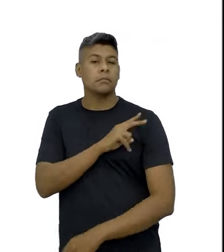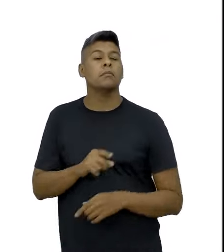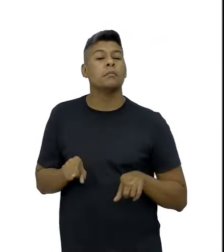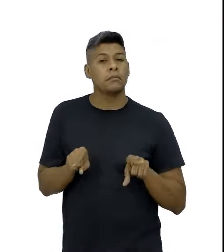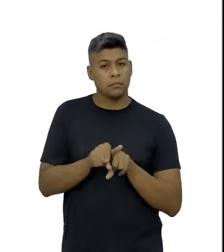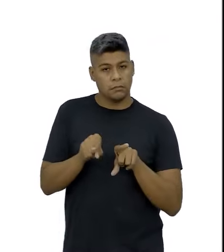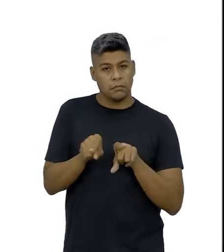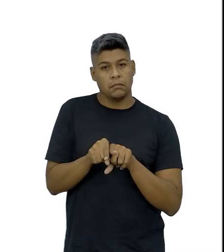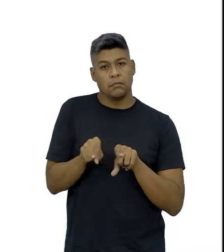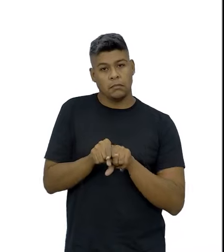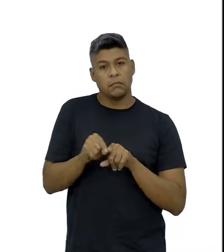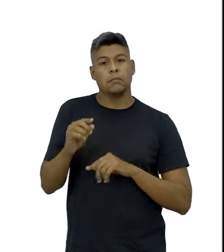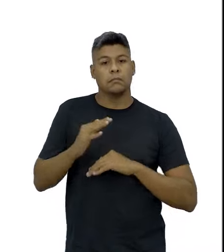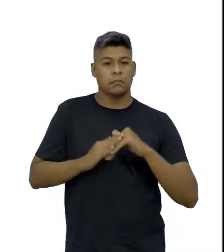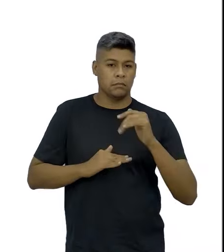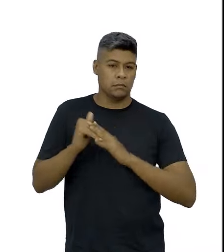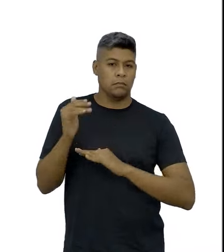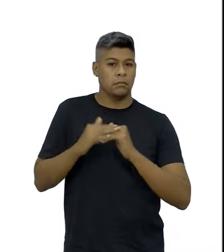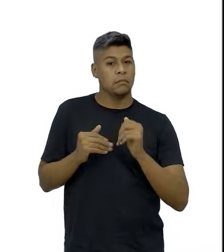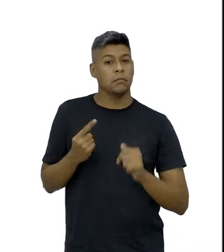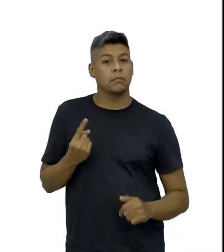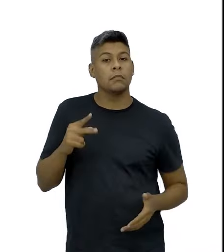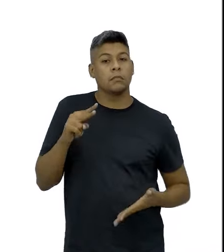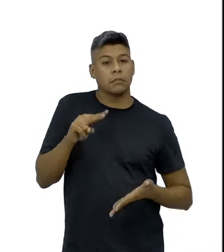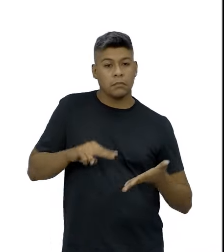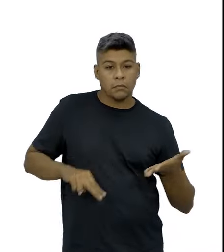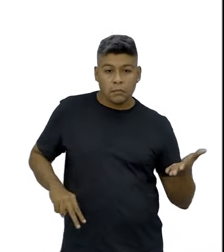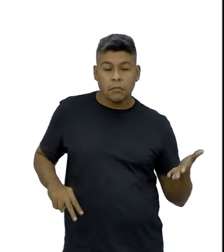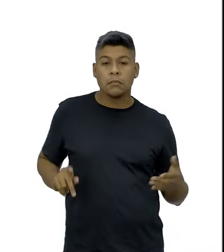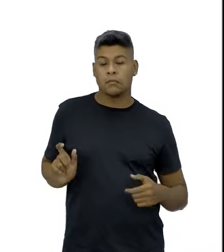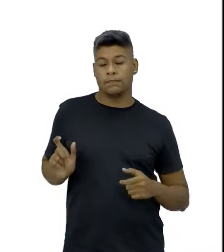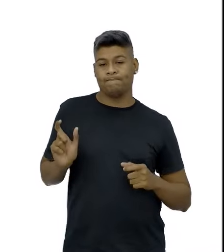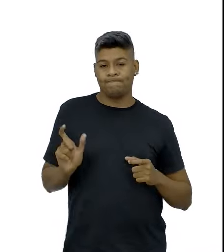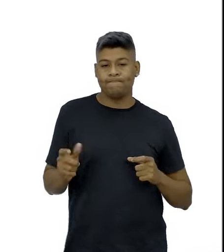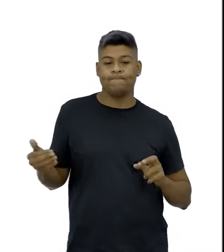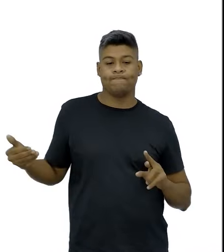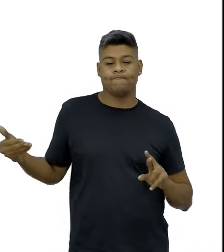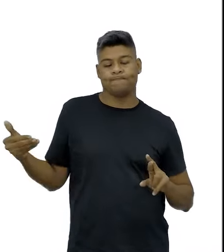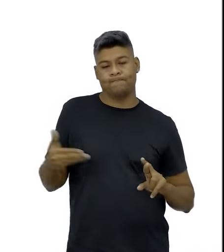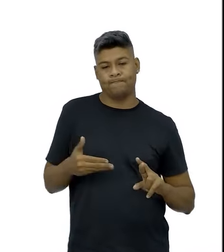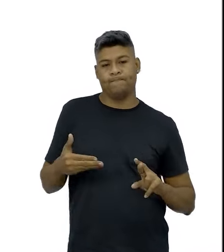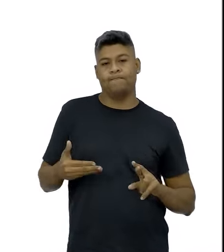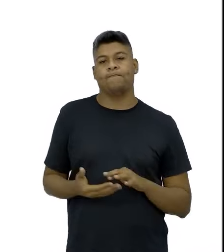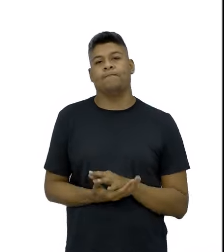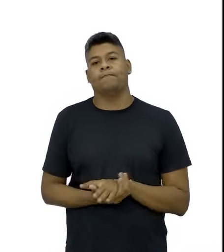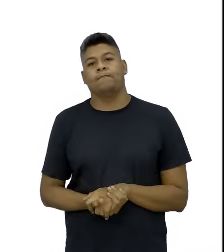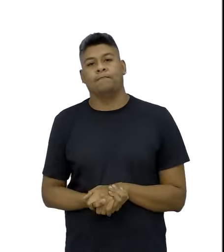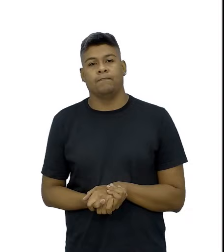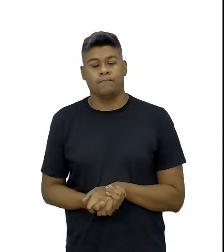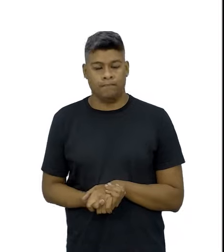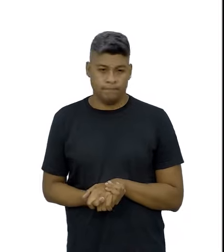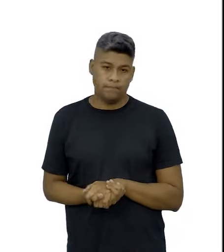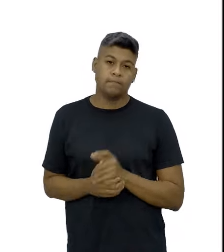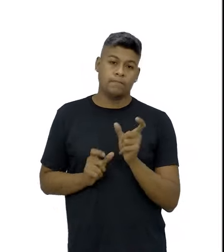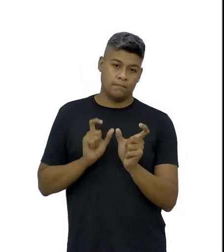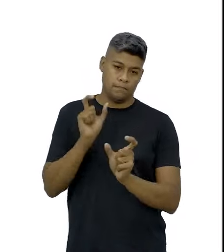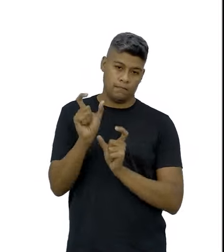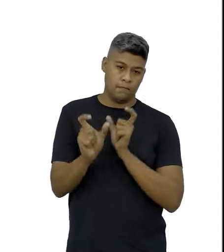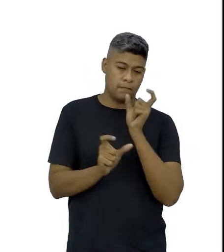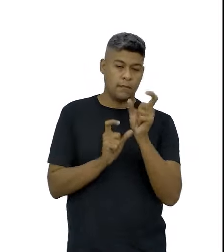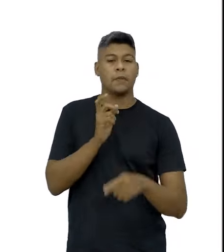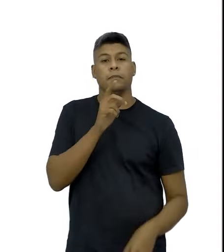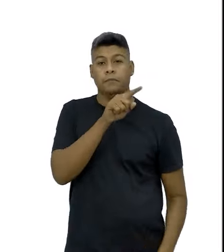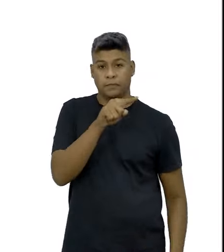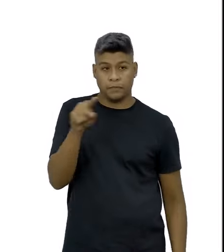portuguesa, habilidade 1, que é ler palavras como referência para palavras